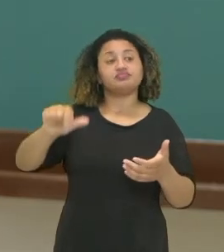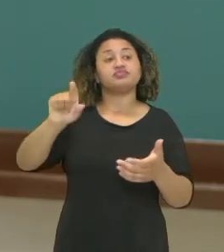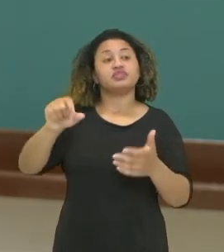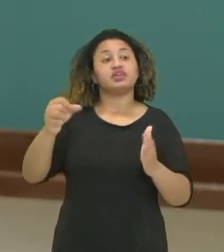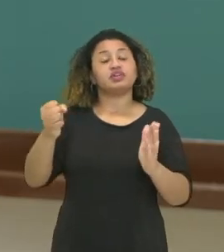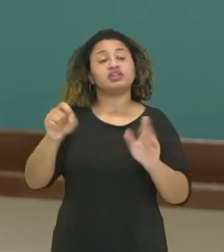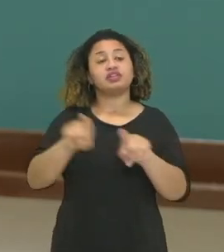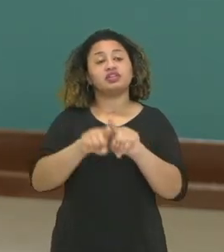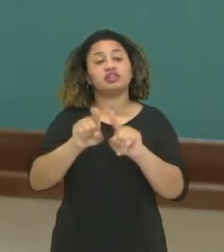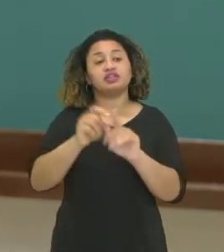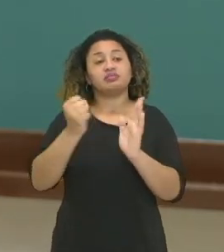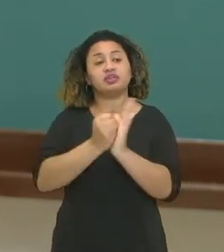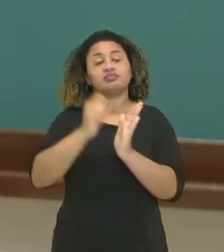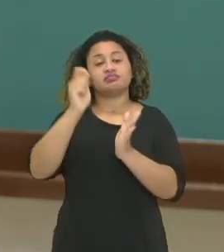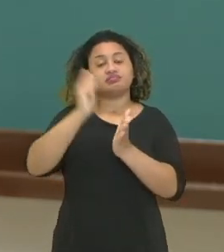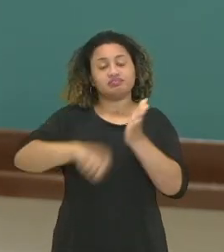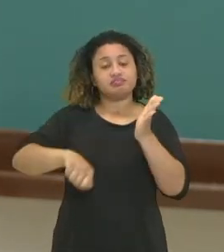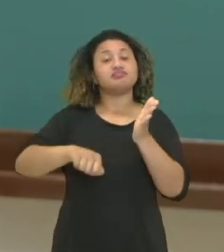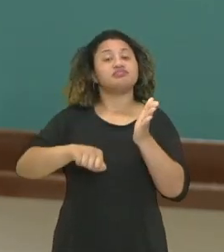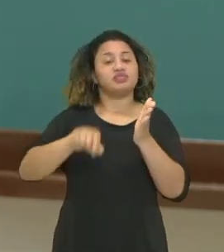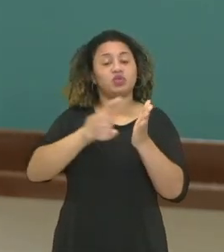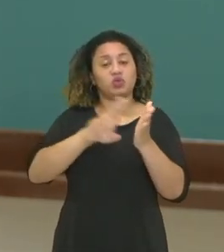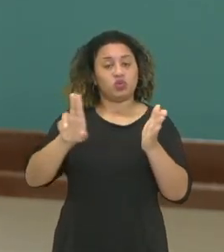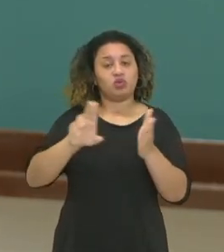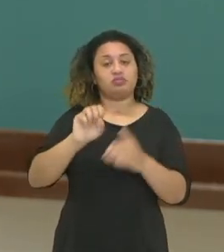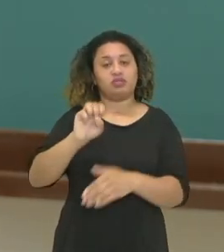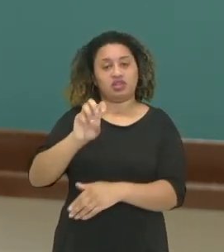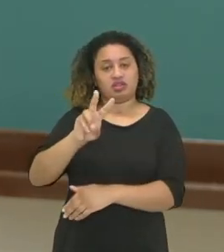registro civil dele, né, Severino, tá lá.